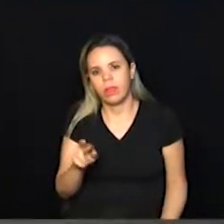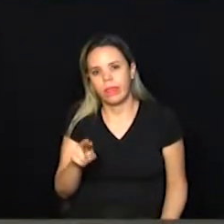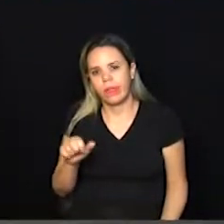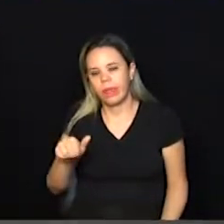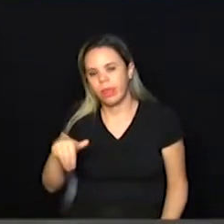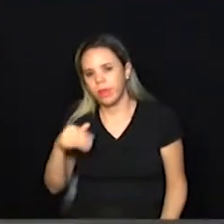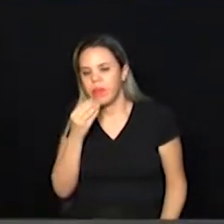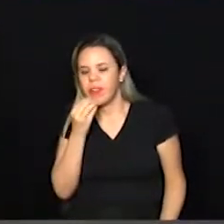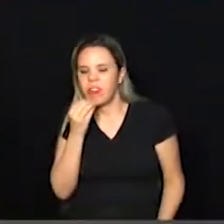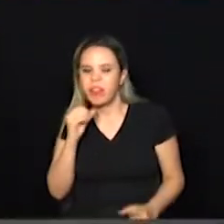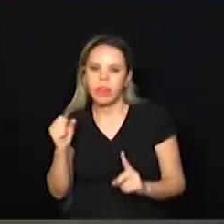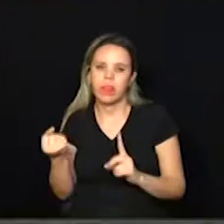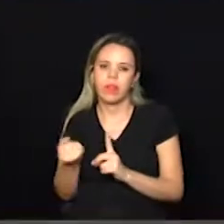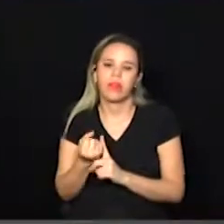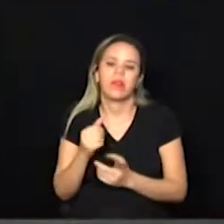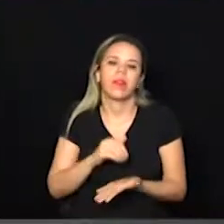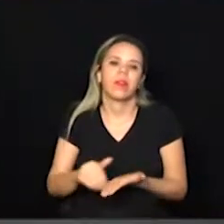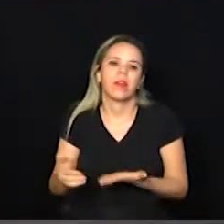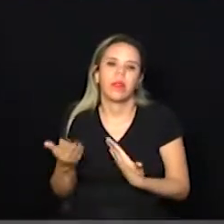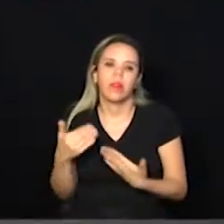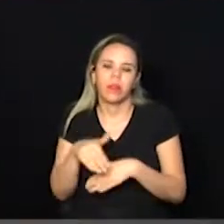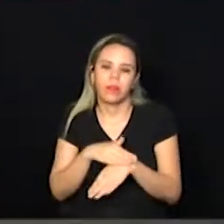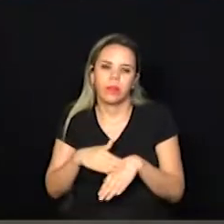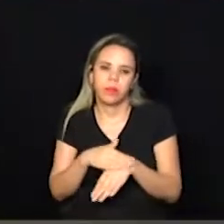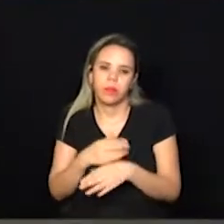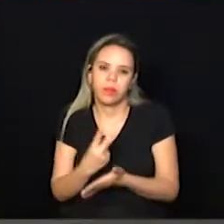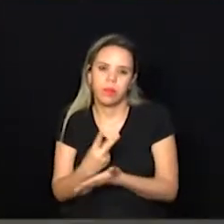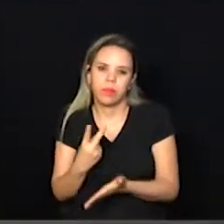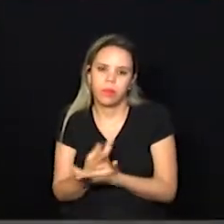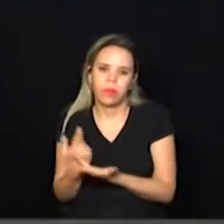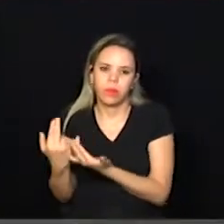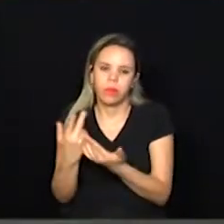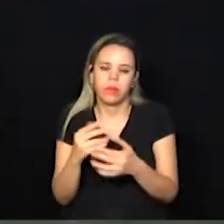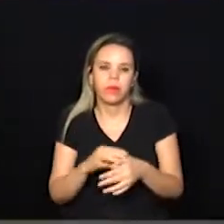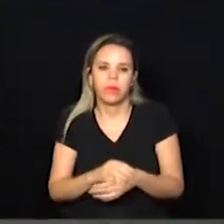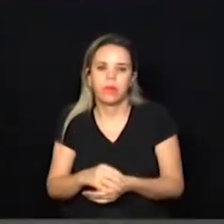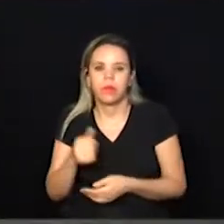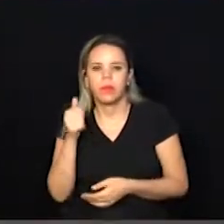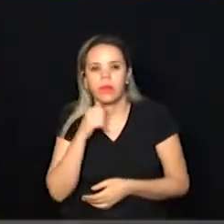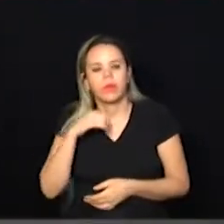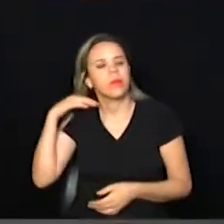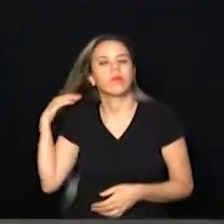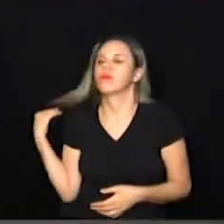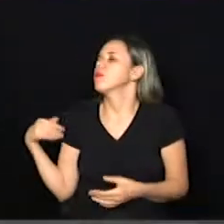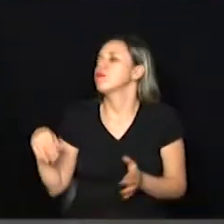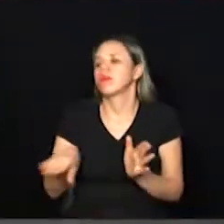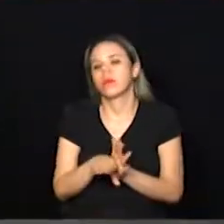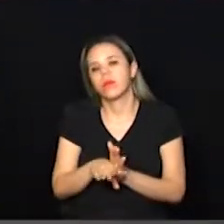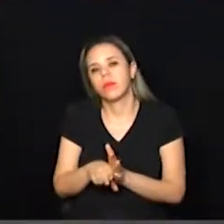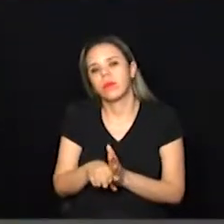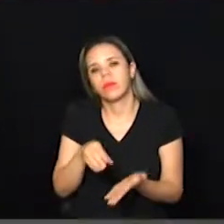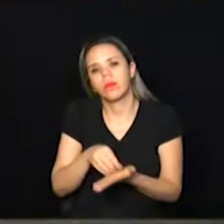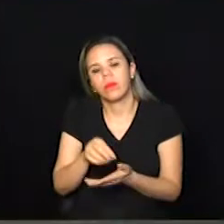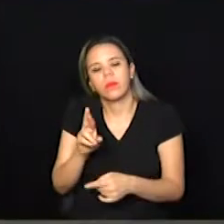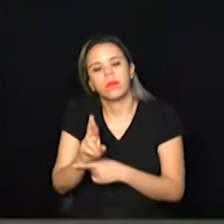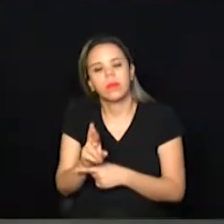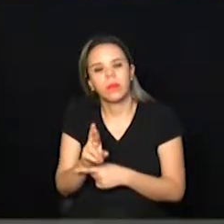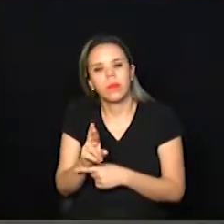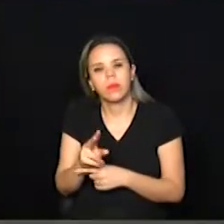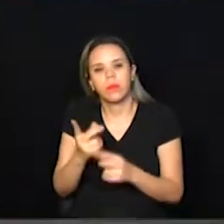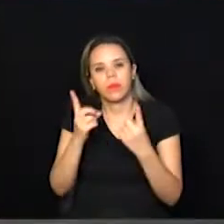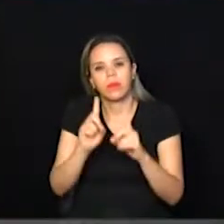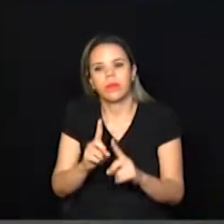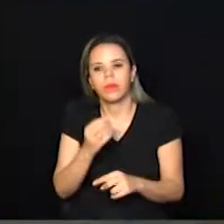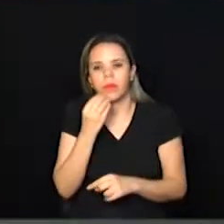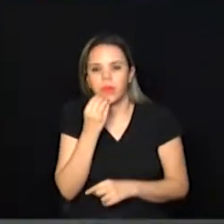de Assistência Social. Então, tem que ter essa conversa mesmo. Da mesma forma, muitas mulheres vêm encaminhadas pelo Centro de Referência da Pessoa com